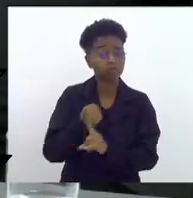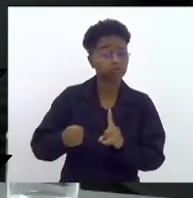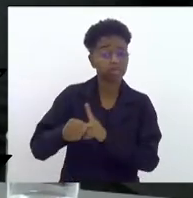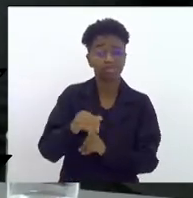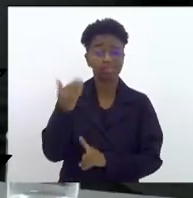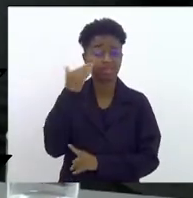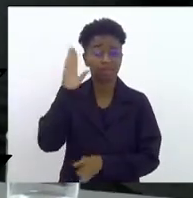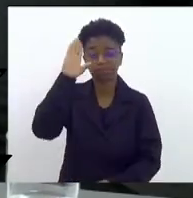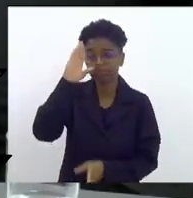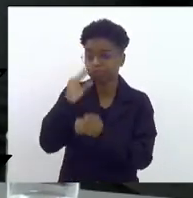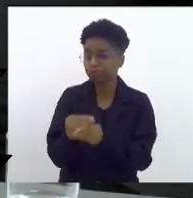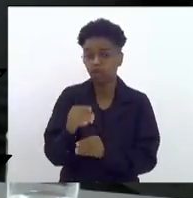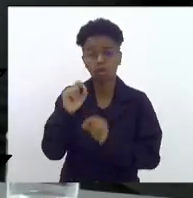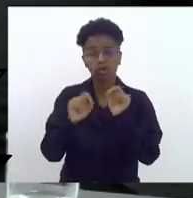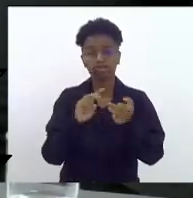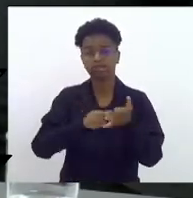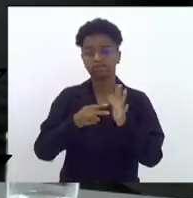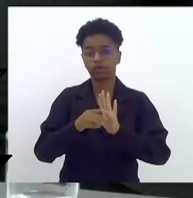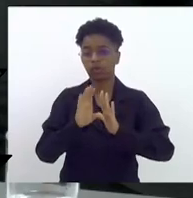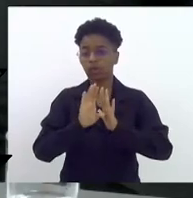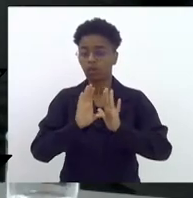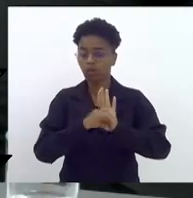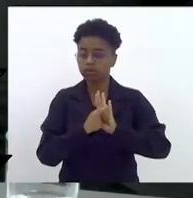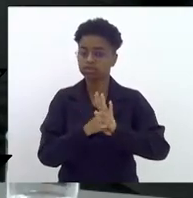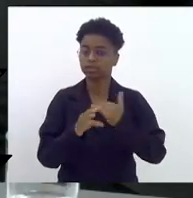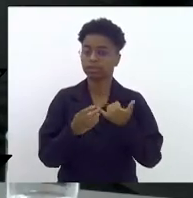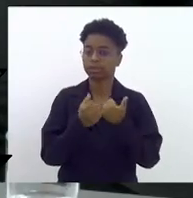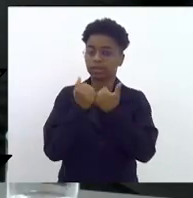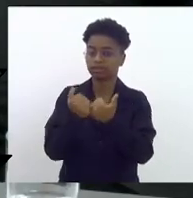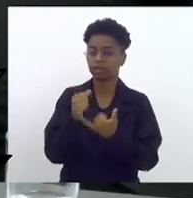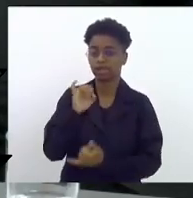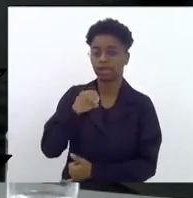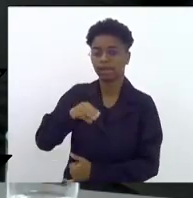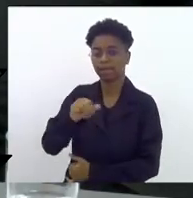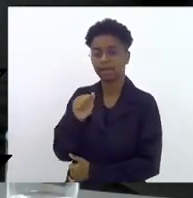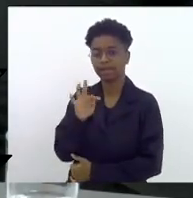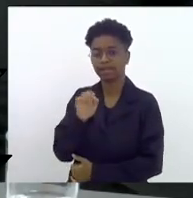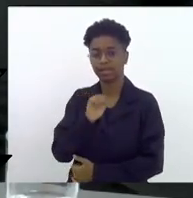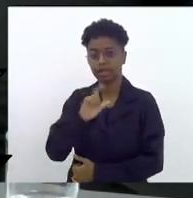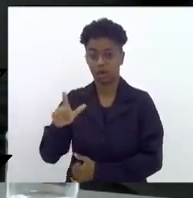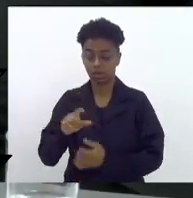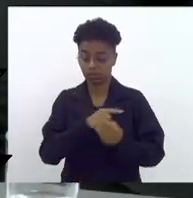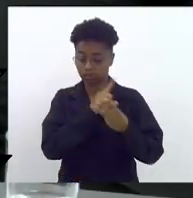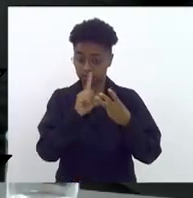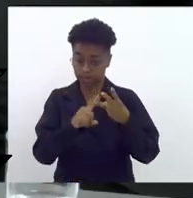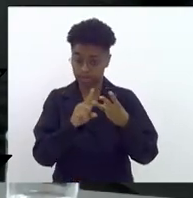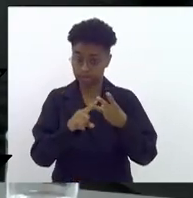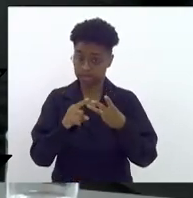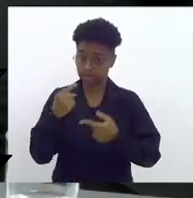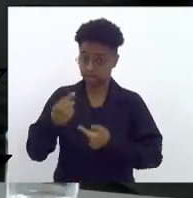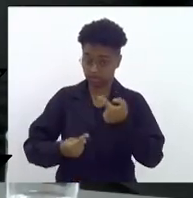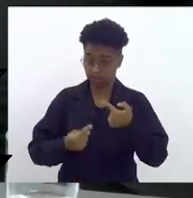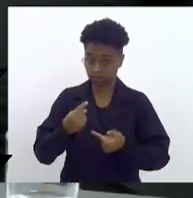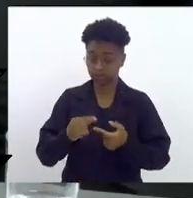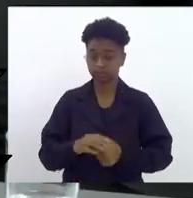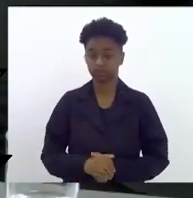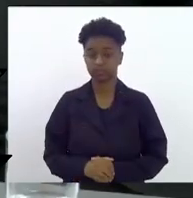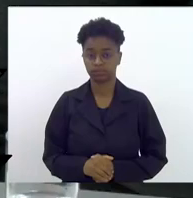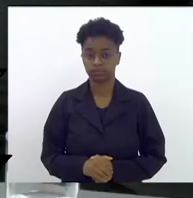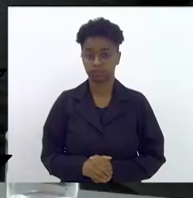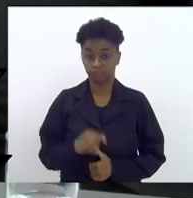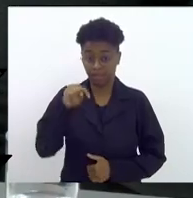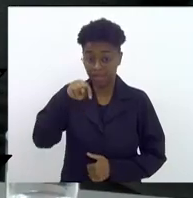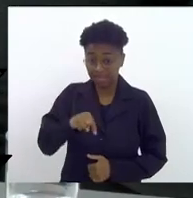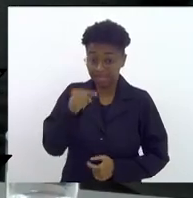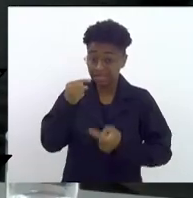esse conceito do patrimônio imaterial Esse é um segundo elemento e um terceiro para acrescentar no debate é que esse